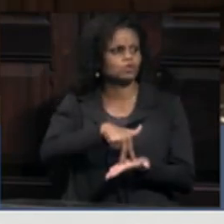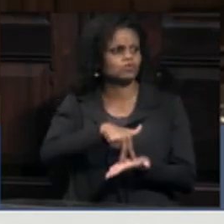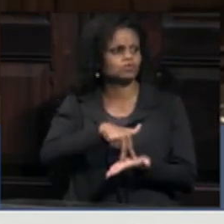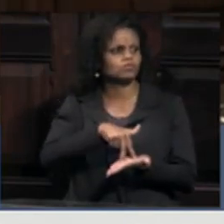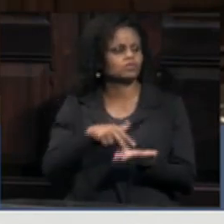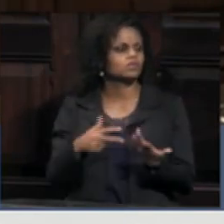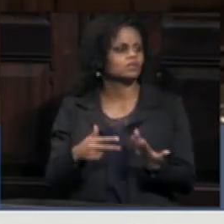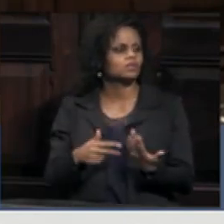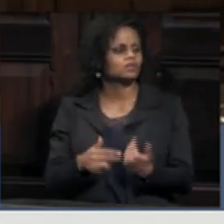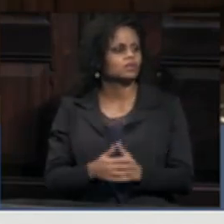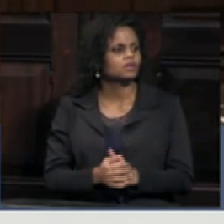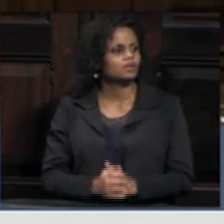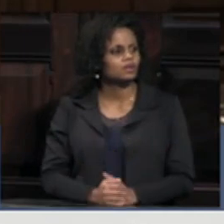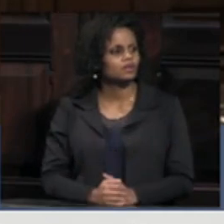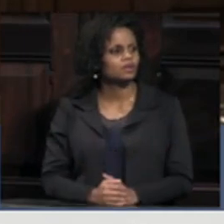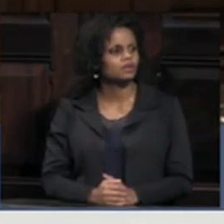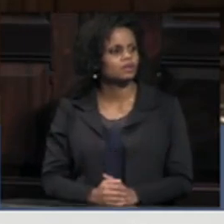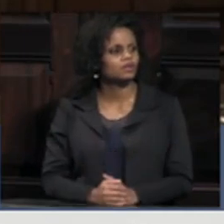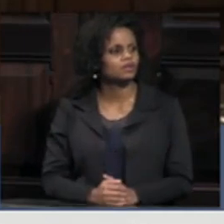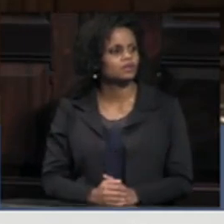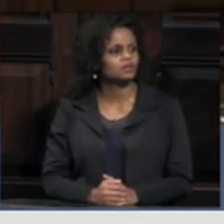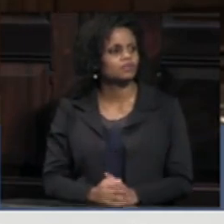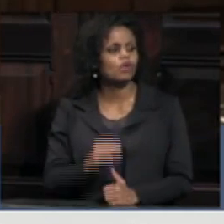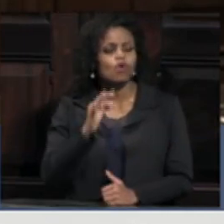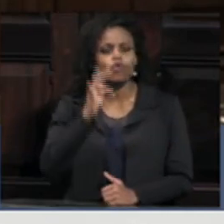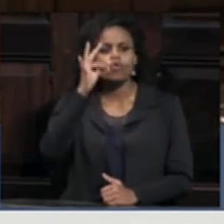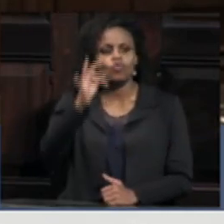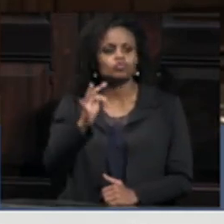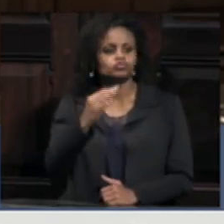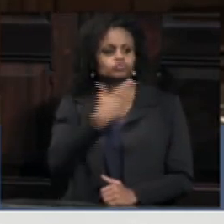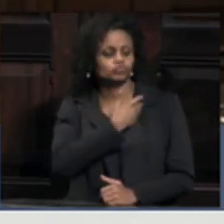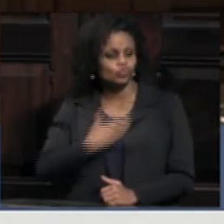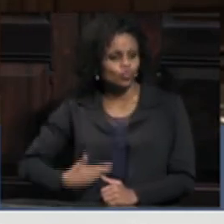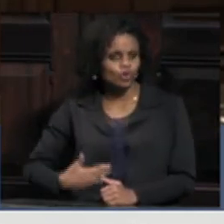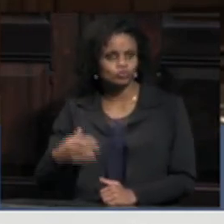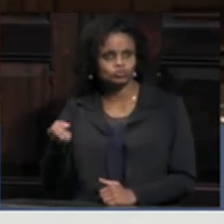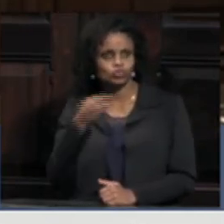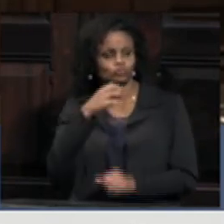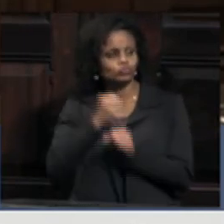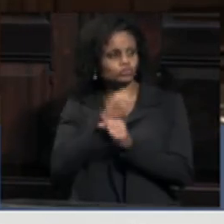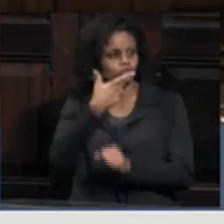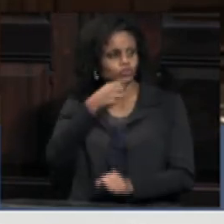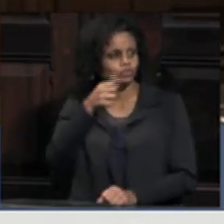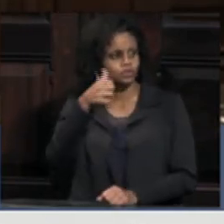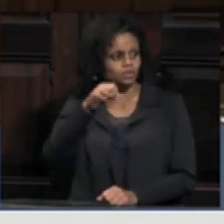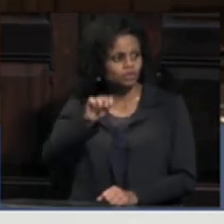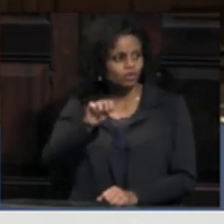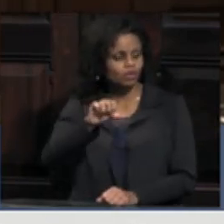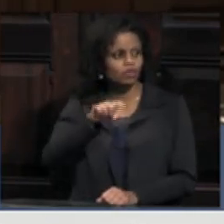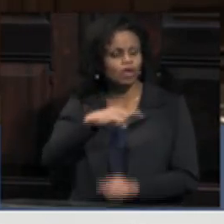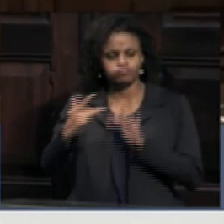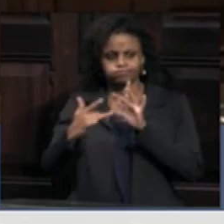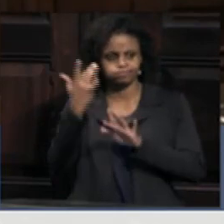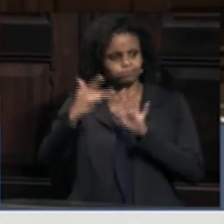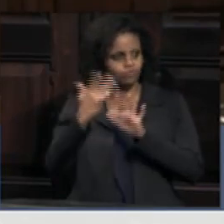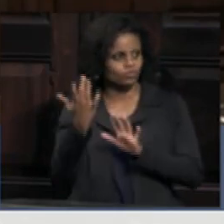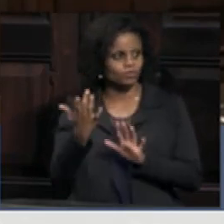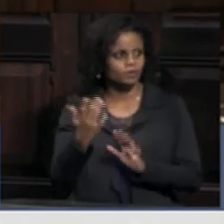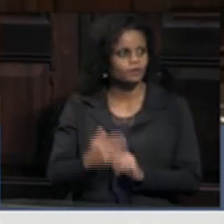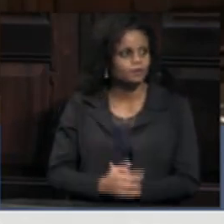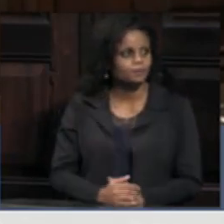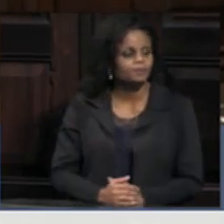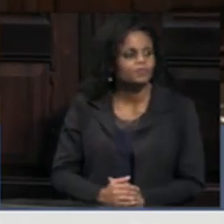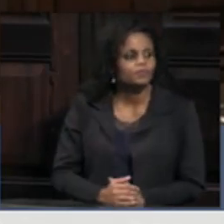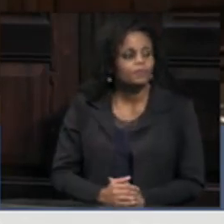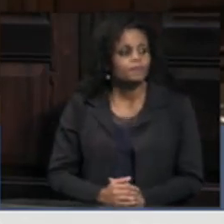aquilo que se pretende no futuro governo. A partir do momento que representantes